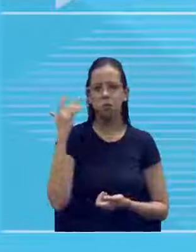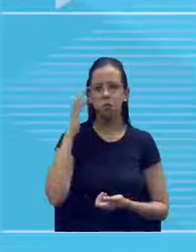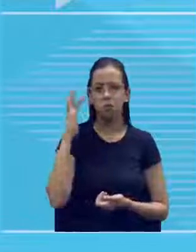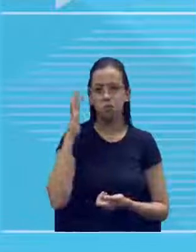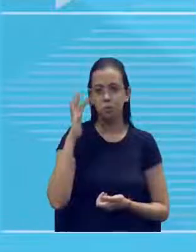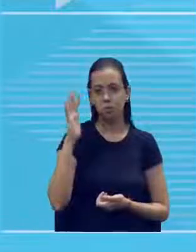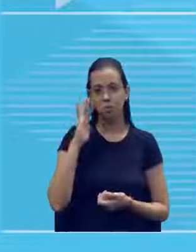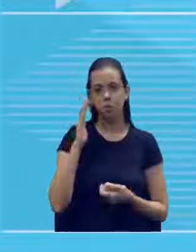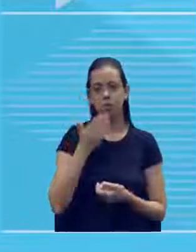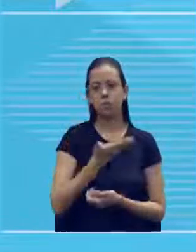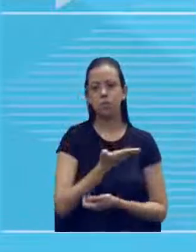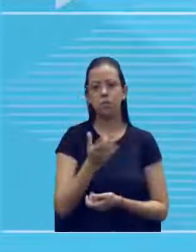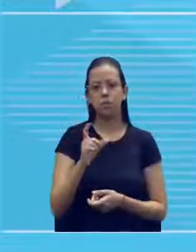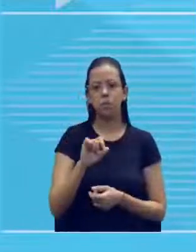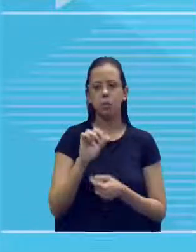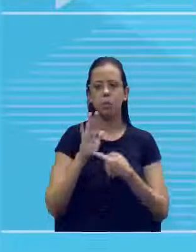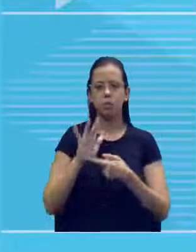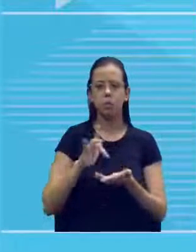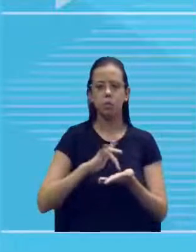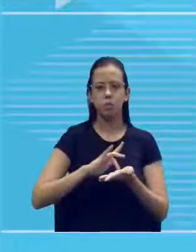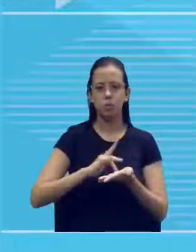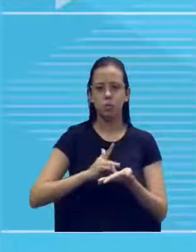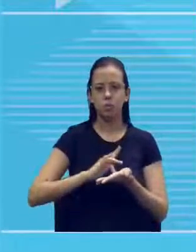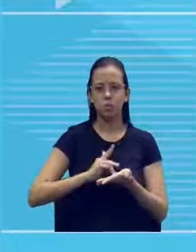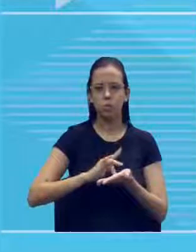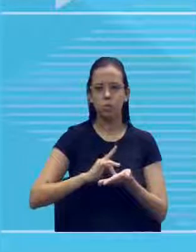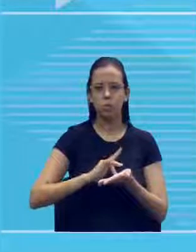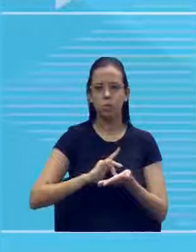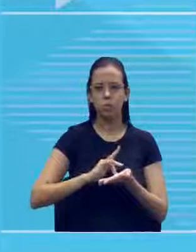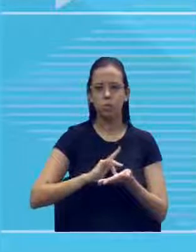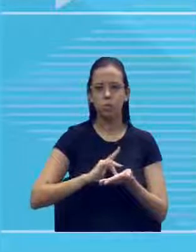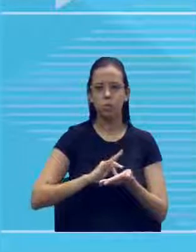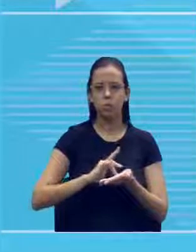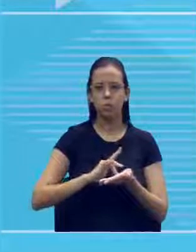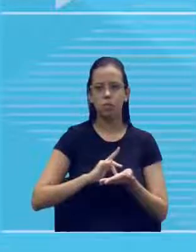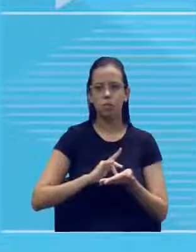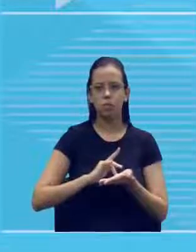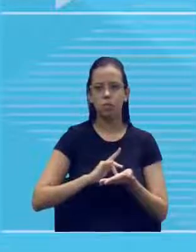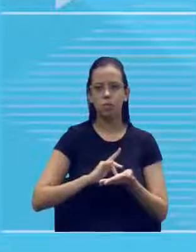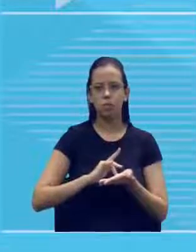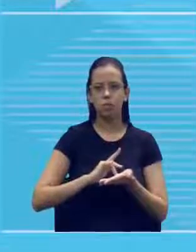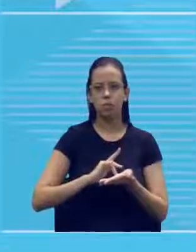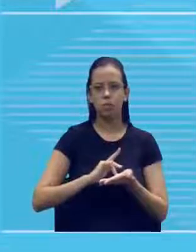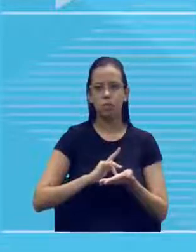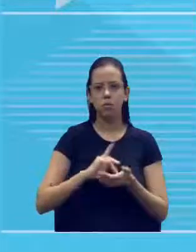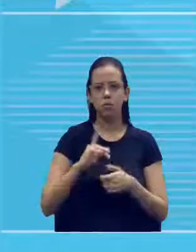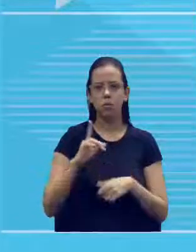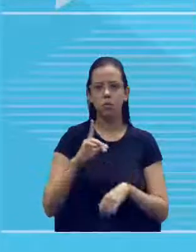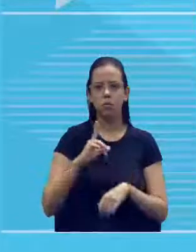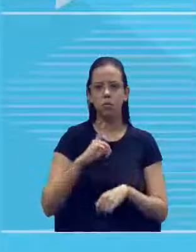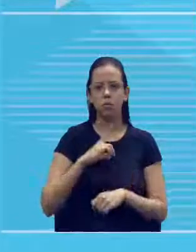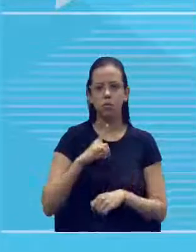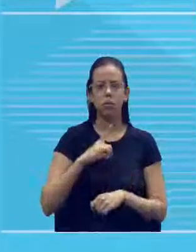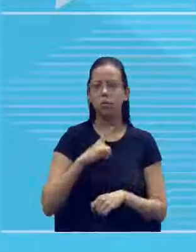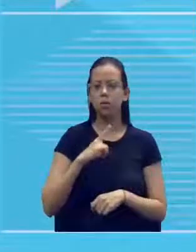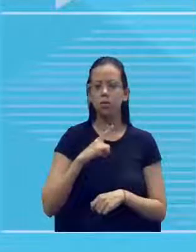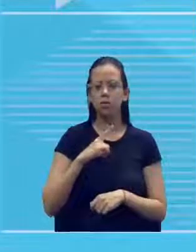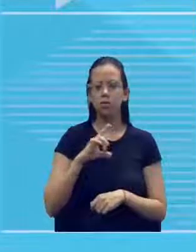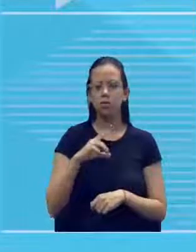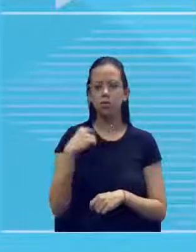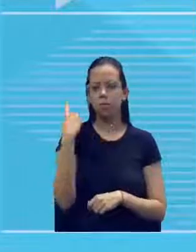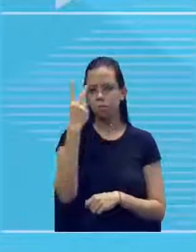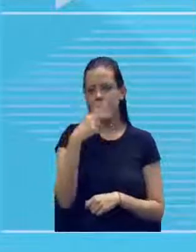apresentações de balé, elas duram no máximo 2 horas.